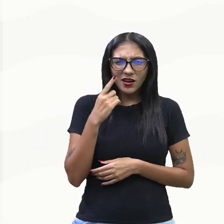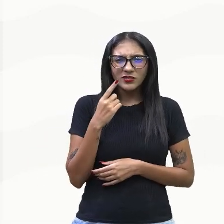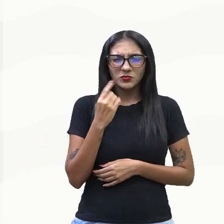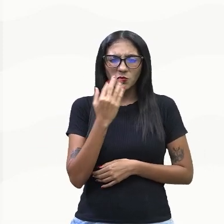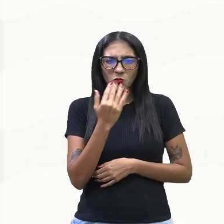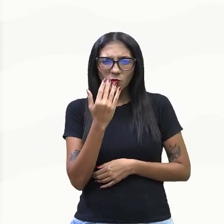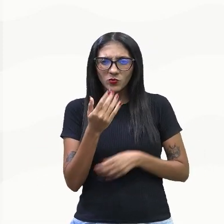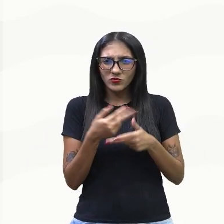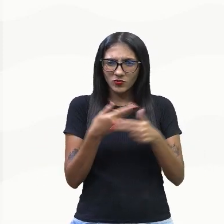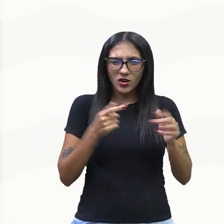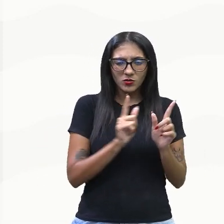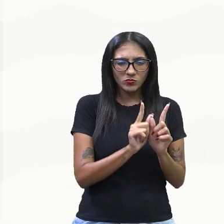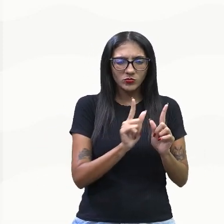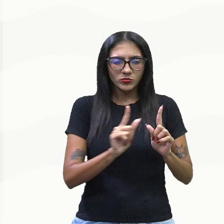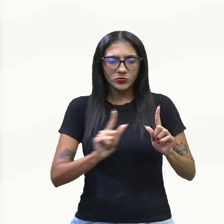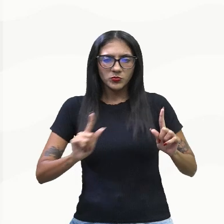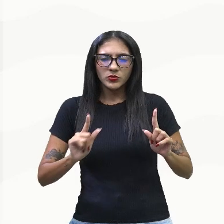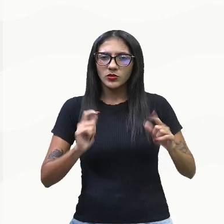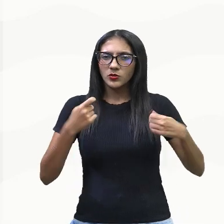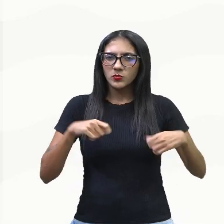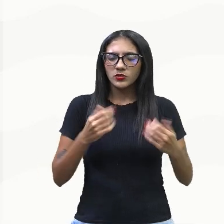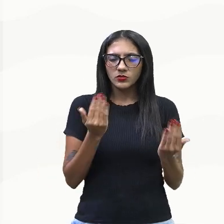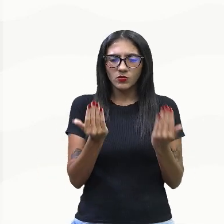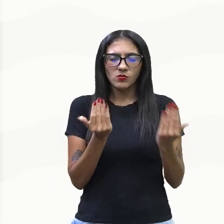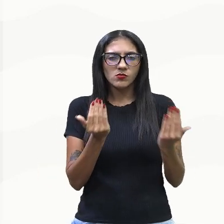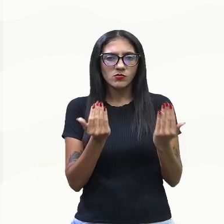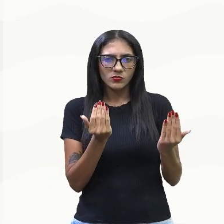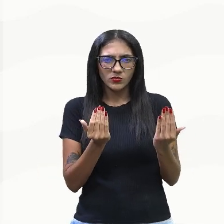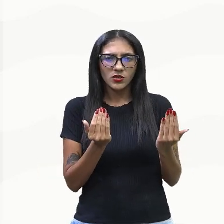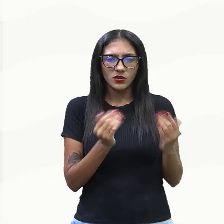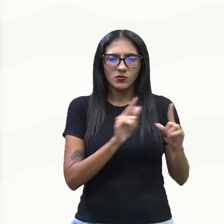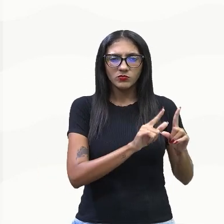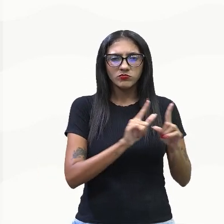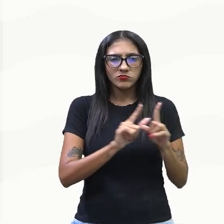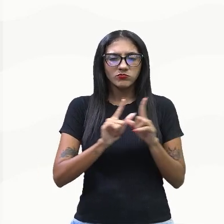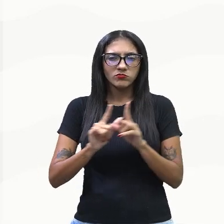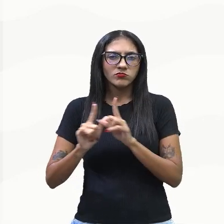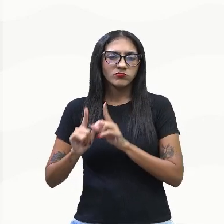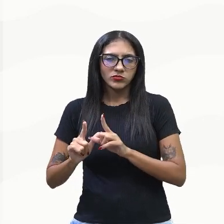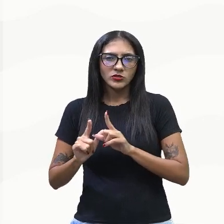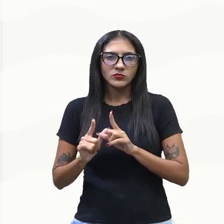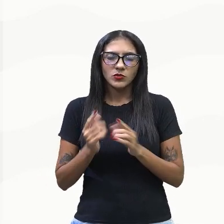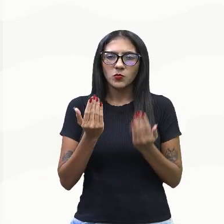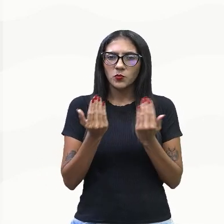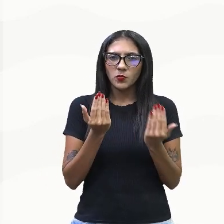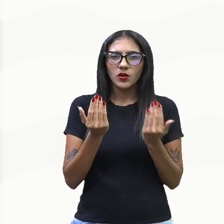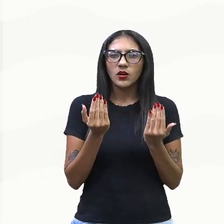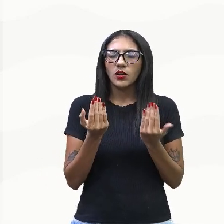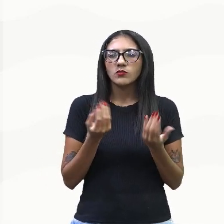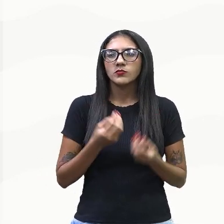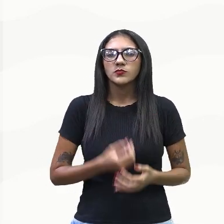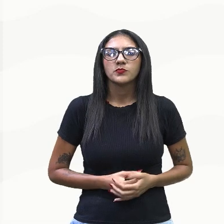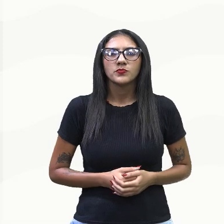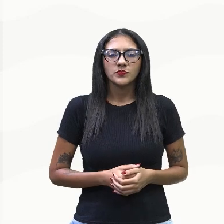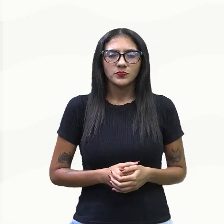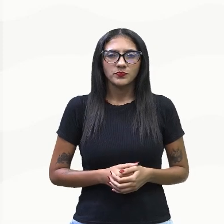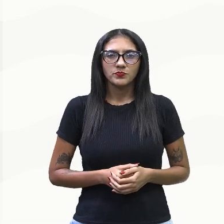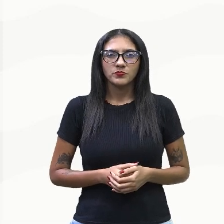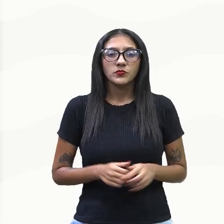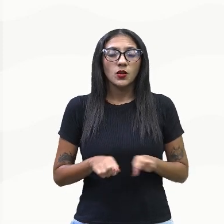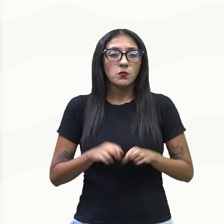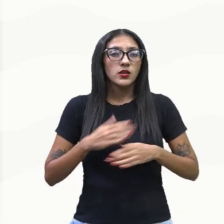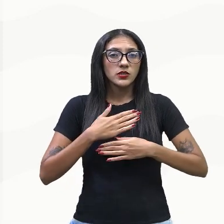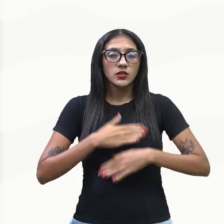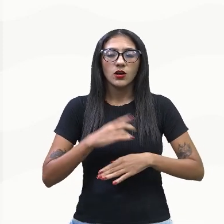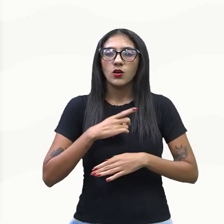baixo, até a obesidade. Não tinha lá os que eu acabei de mostrar para vocês, né? O desenho do corpo humano? Mas calma. Eu